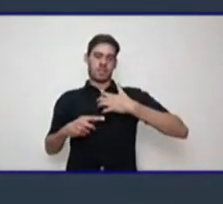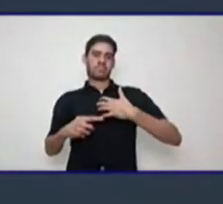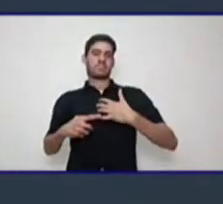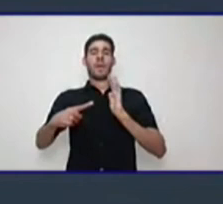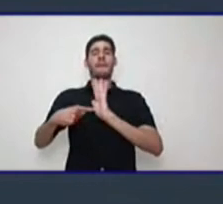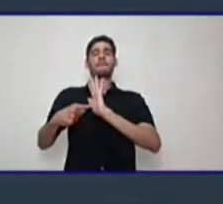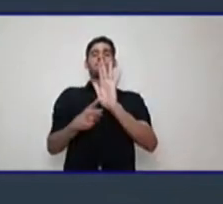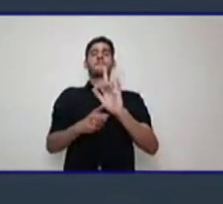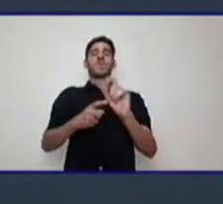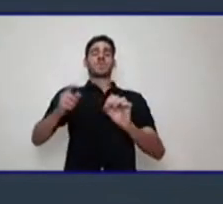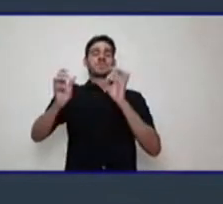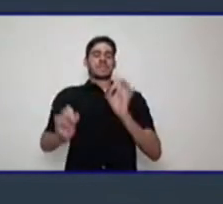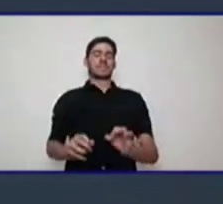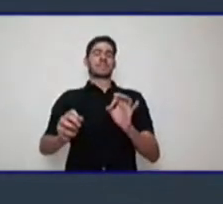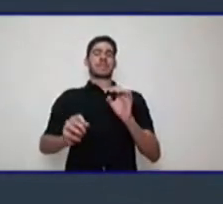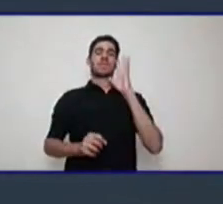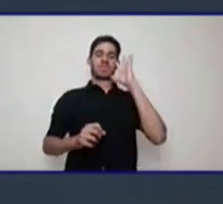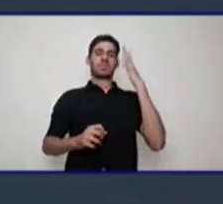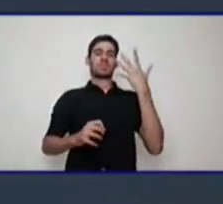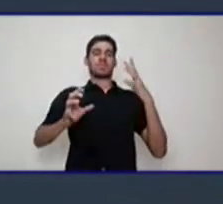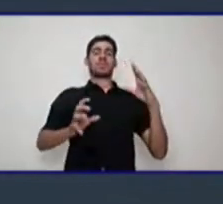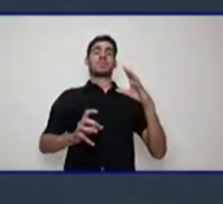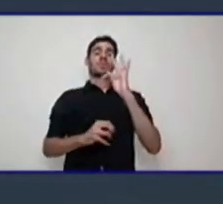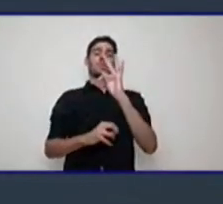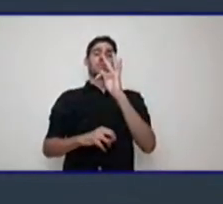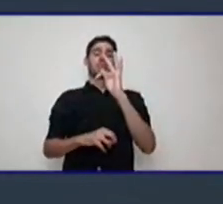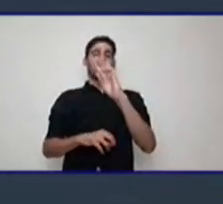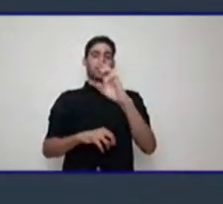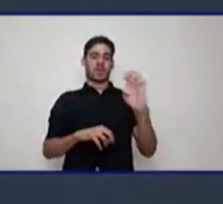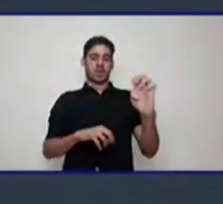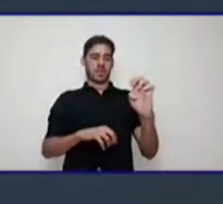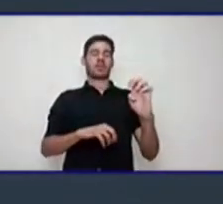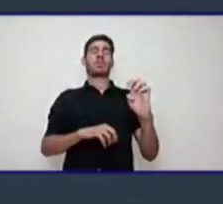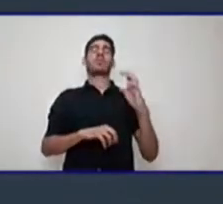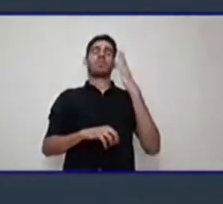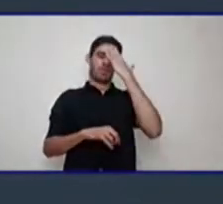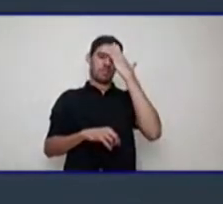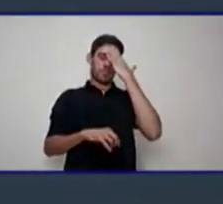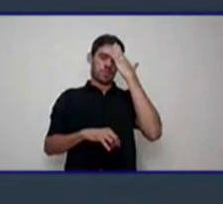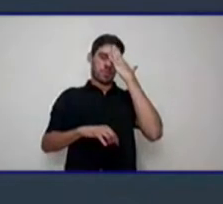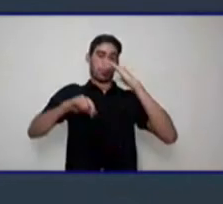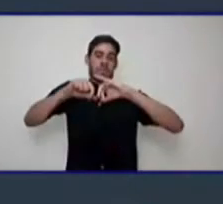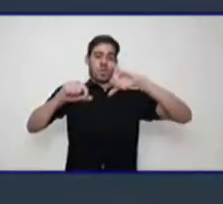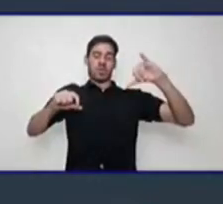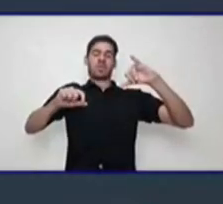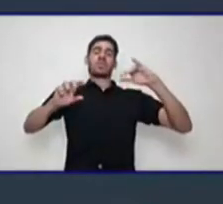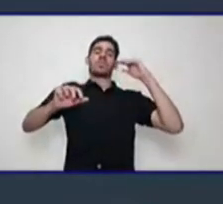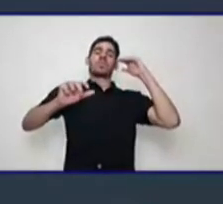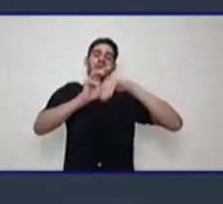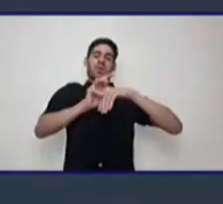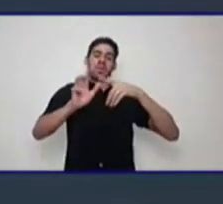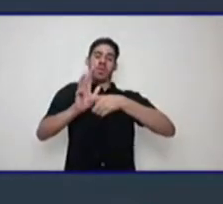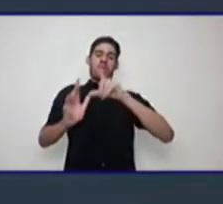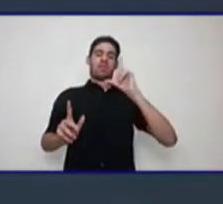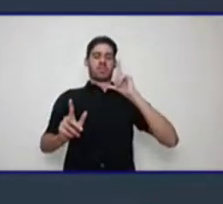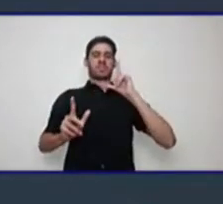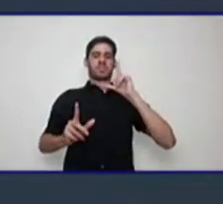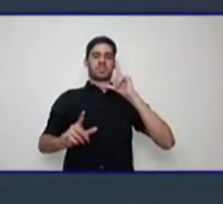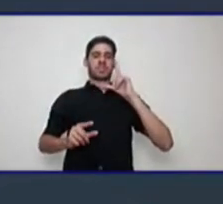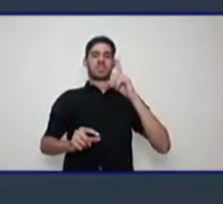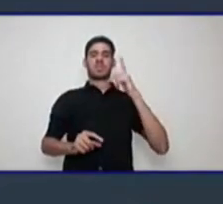revelando-se acertada a decisão do Tribunal Regional pelo reconhecimento de propaganda eleitoral antecipada